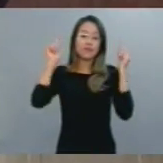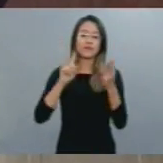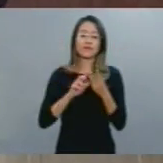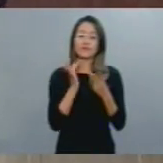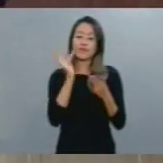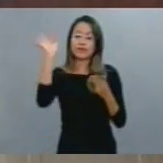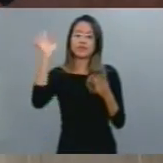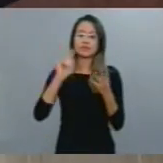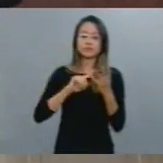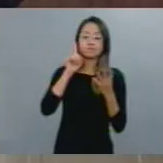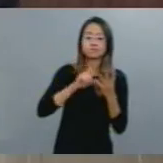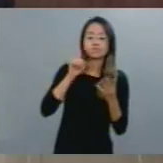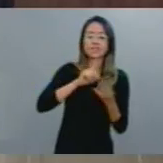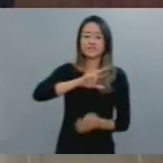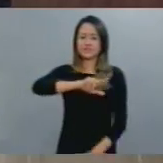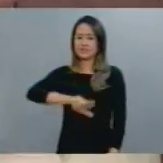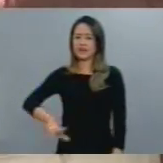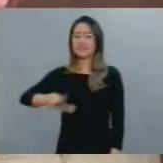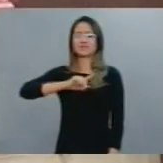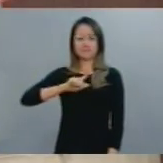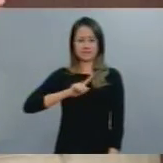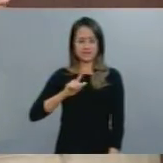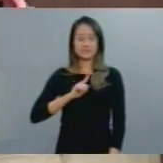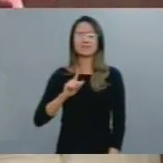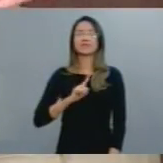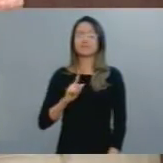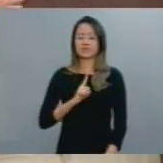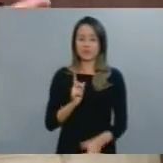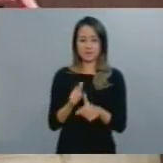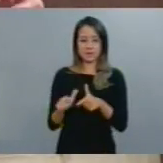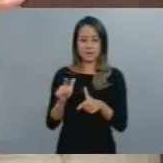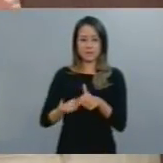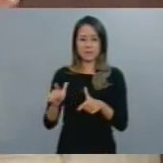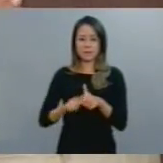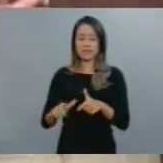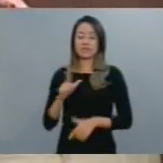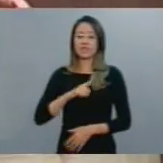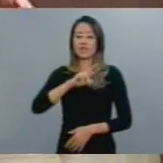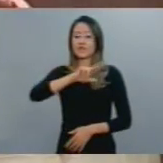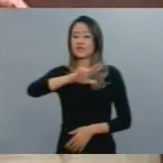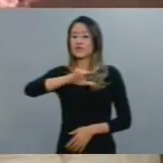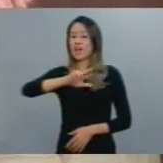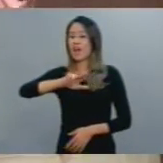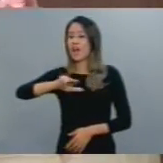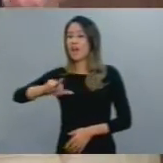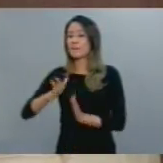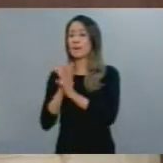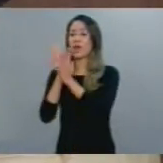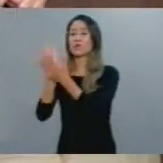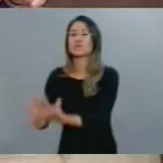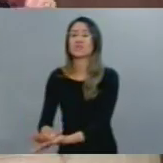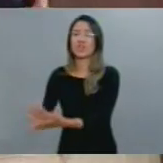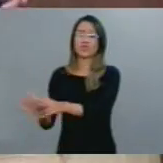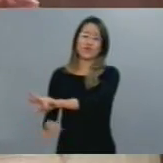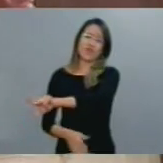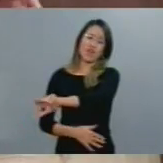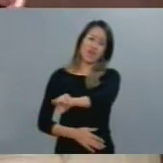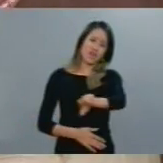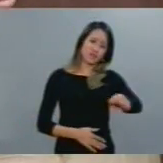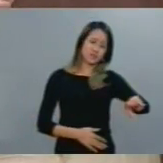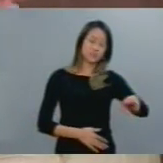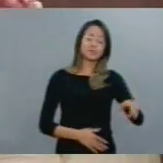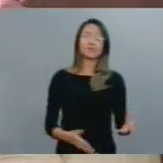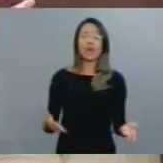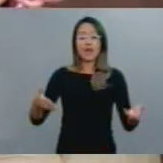Estados Unidos. Nós temos crescimento de islamofobia, xenofobia, formas de intolerância. Aqui, no